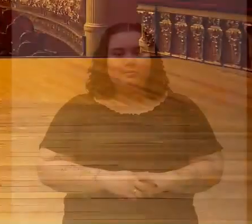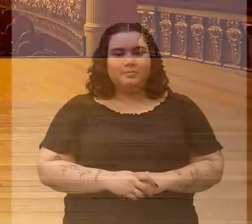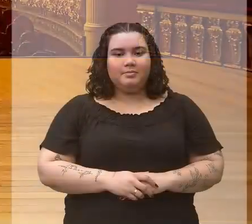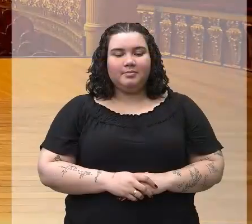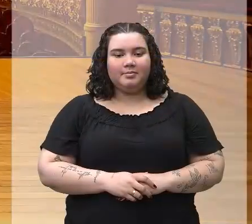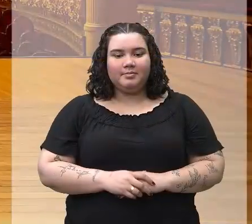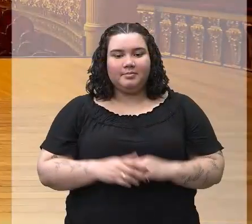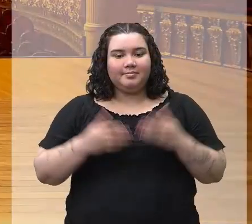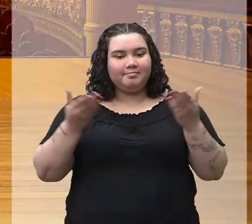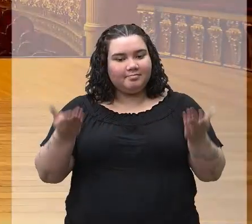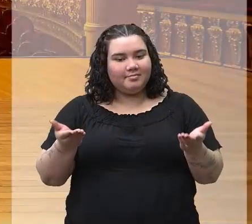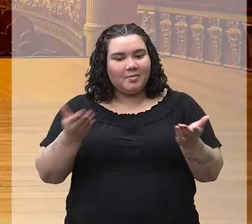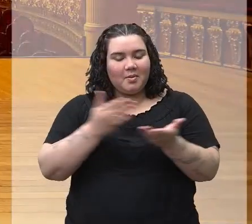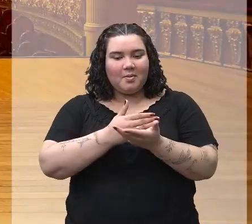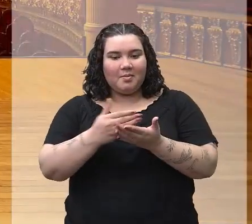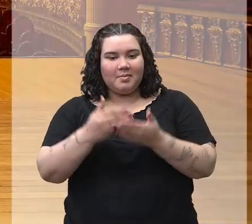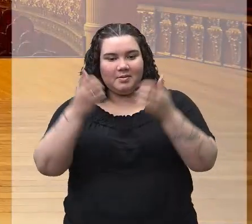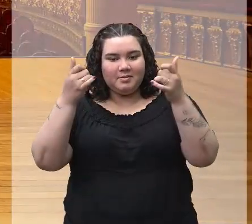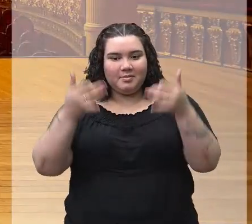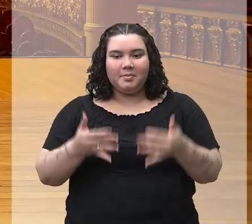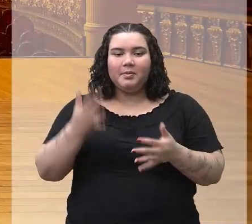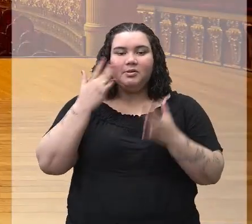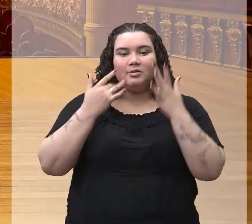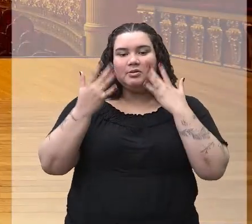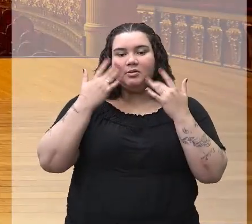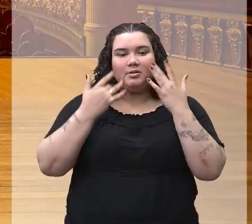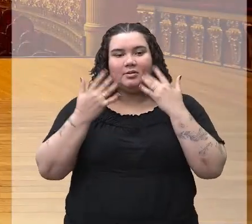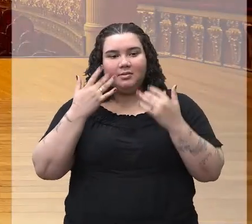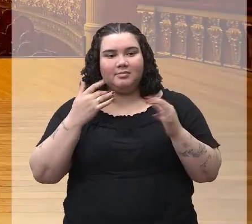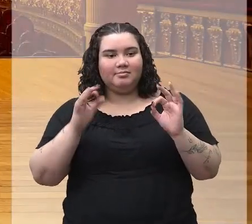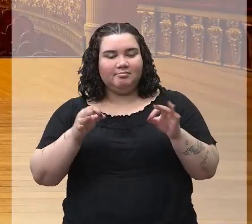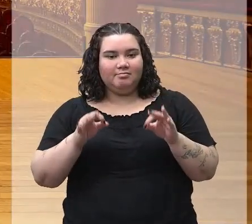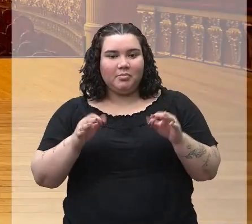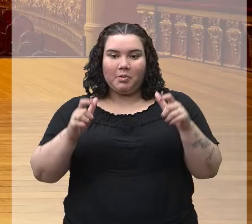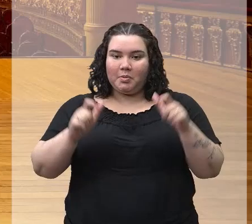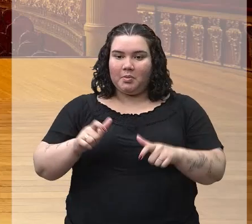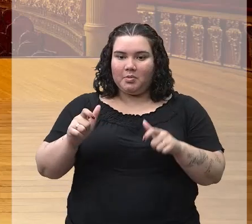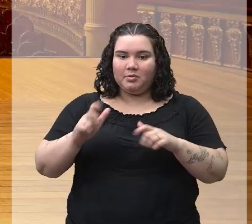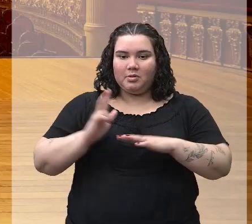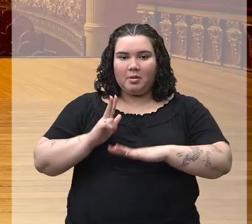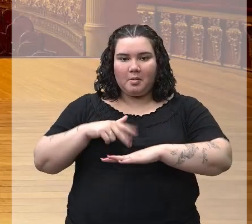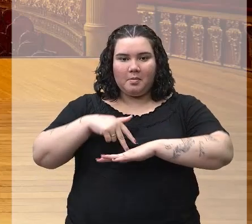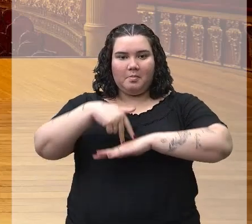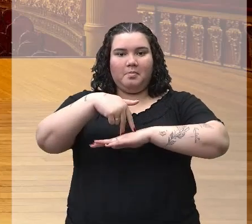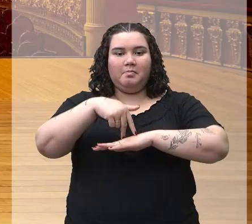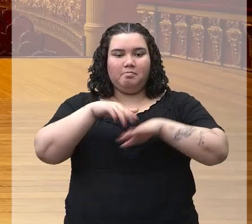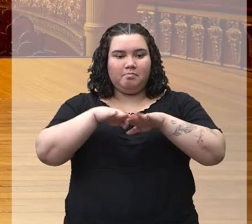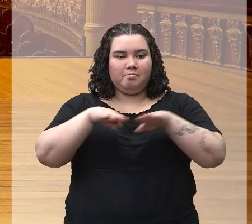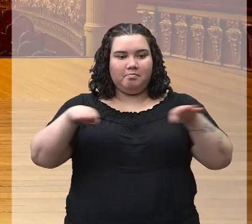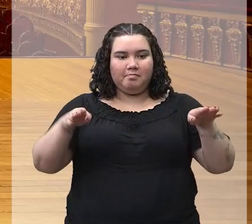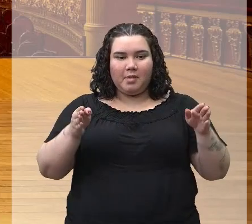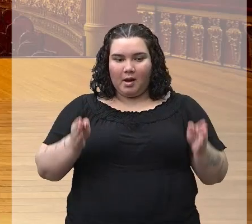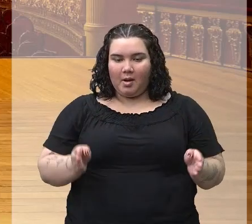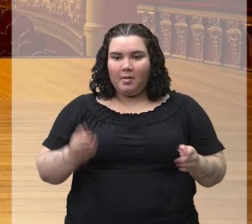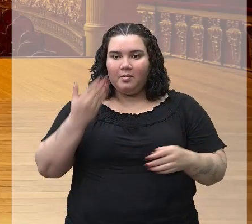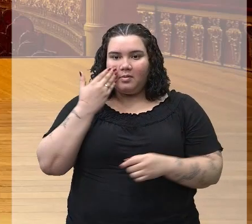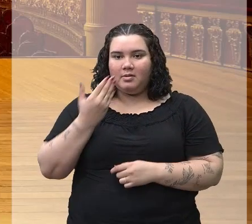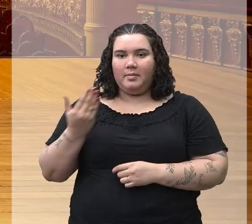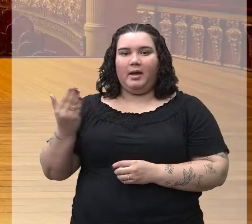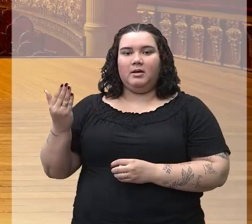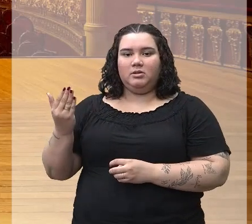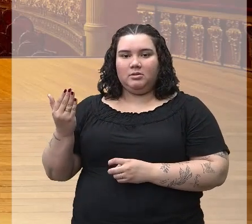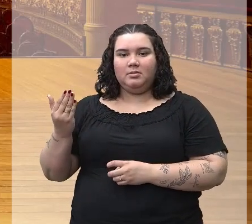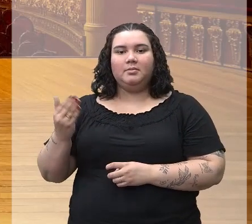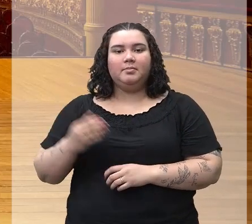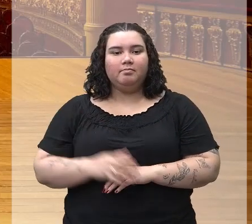E para falar de teatro, nada melhor do que estarmos em um palco de teatro, não é verdade? Nós vamos conversar sobre